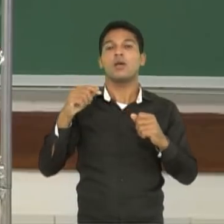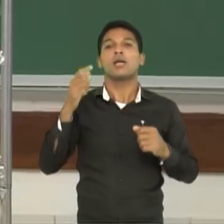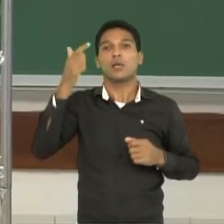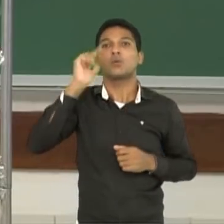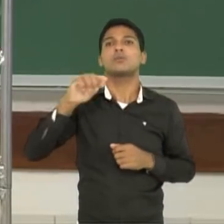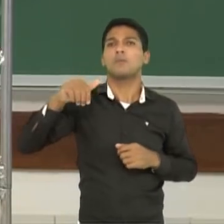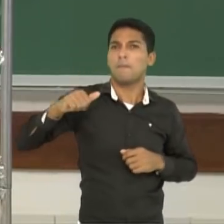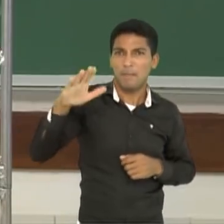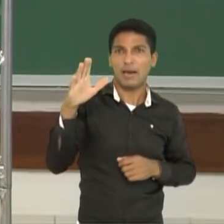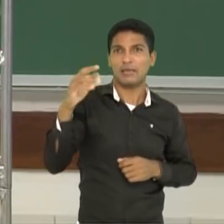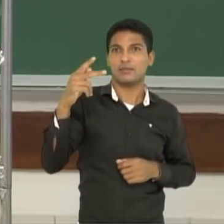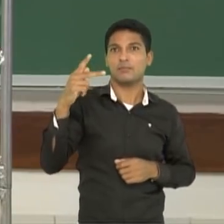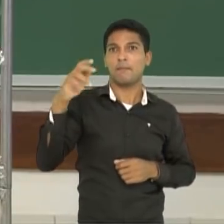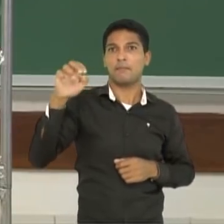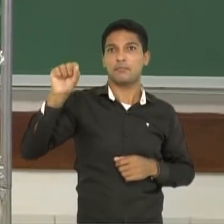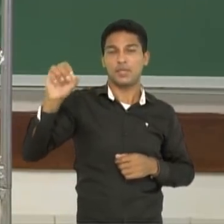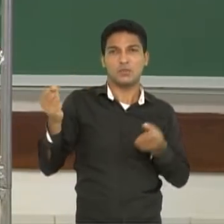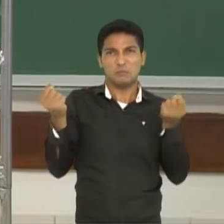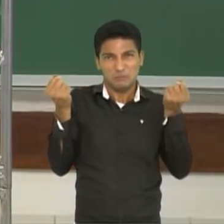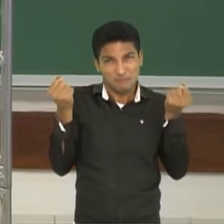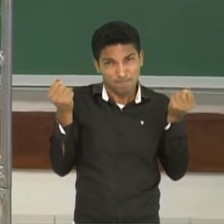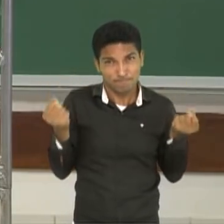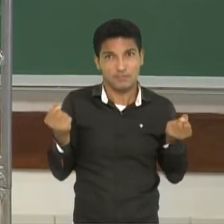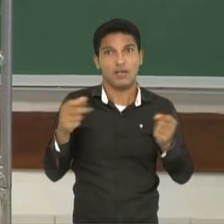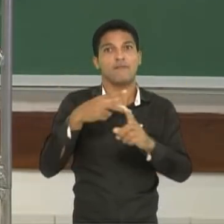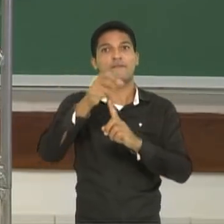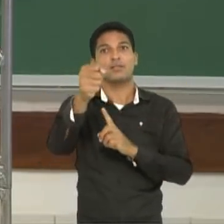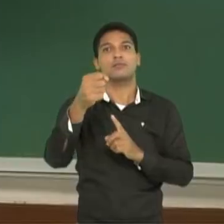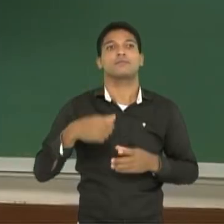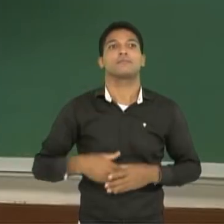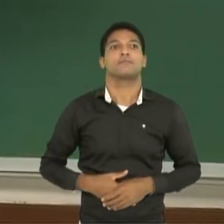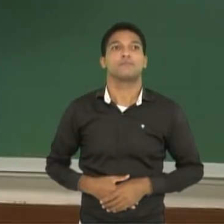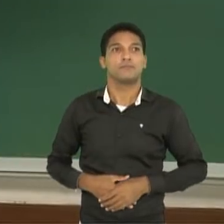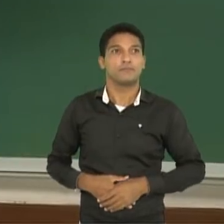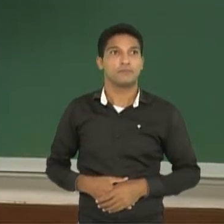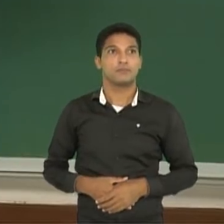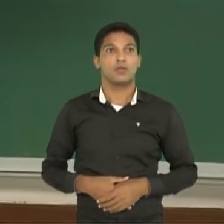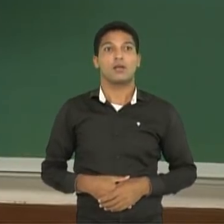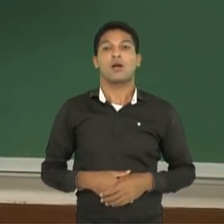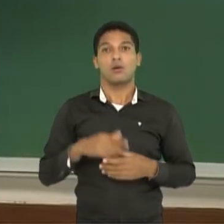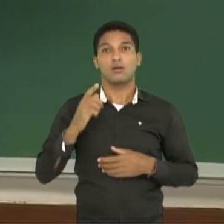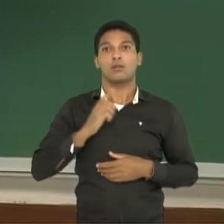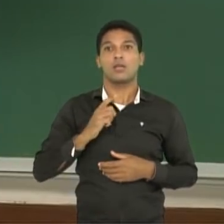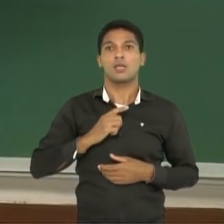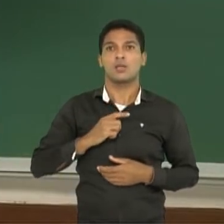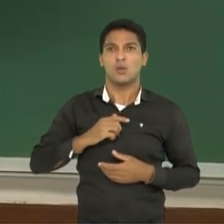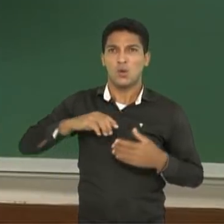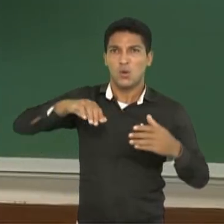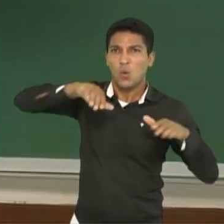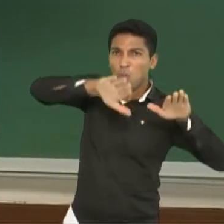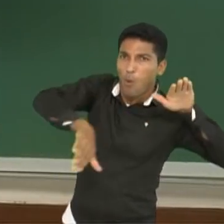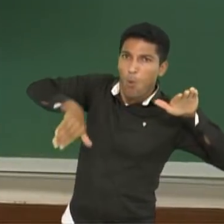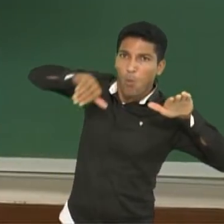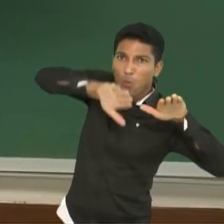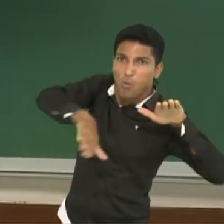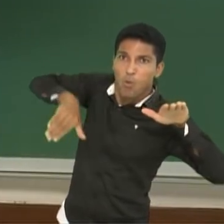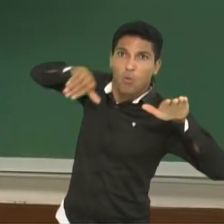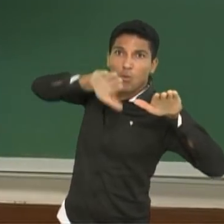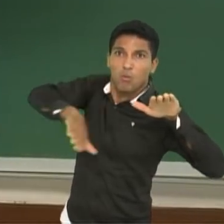da cabeça, e o outro ele dá uma paradinha no ombro e depois é arremessado para o alto. Então o arranque ele